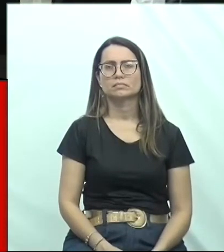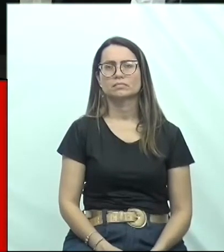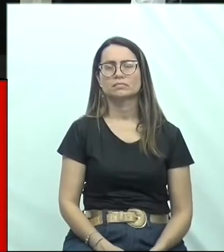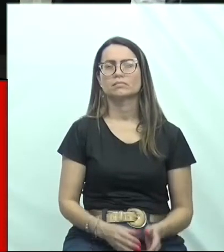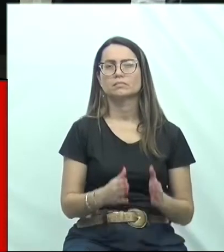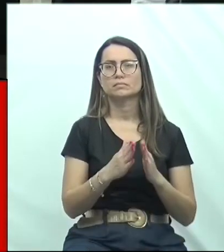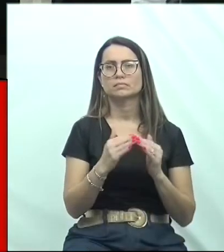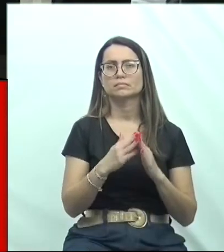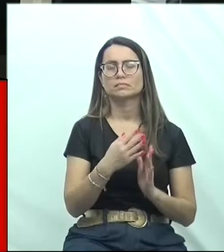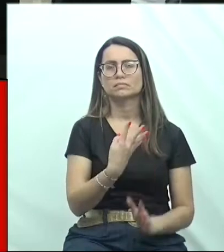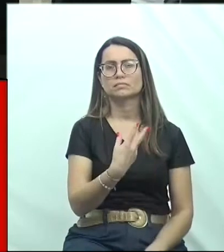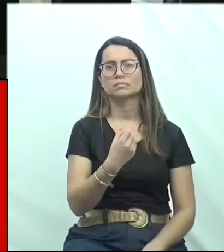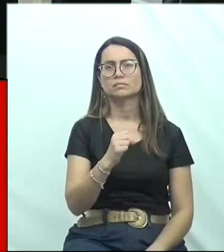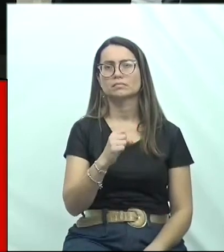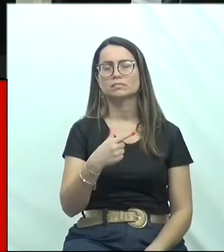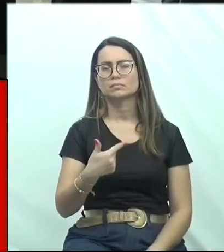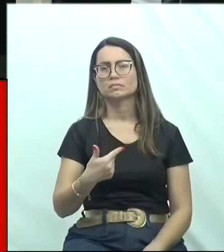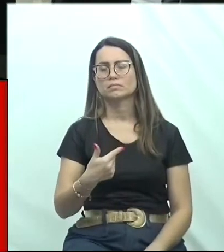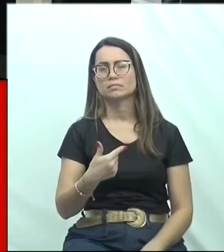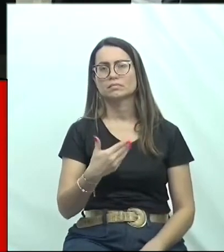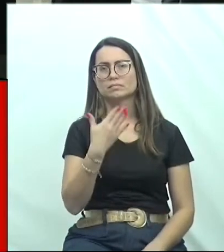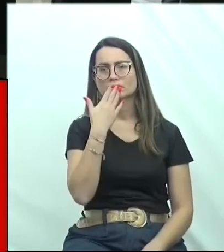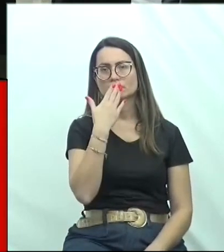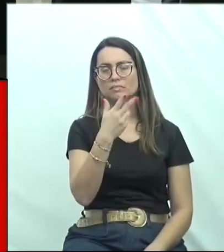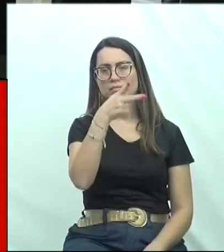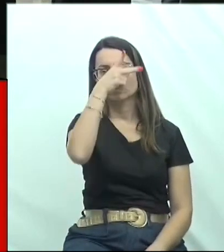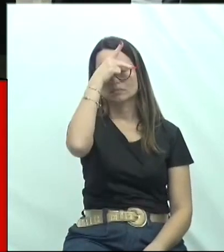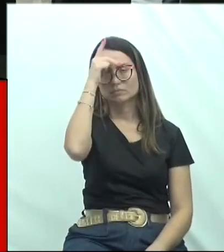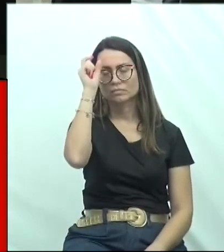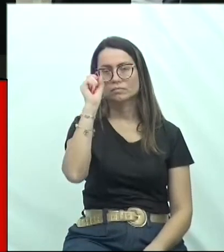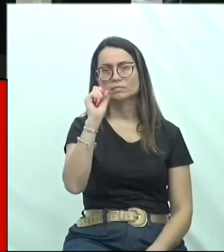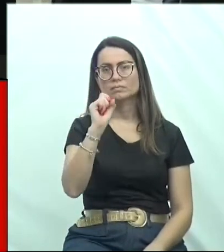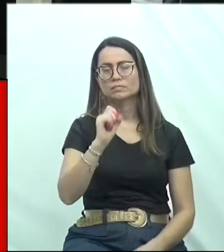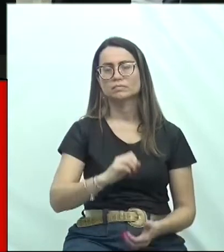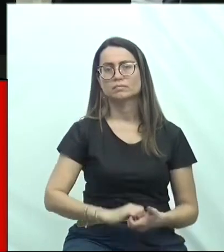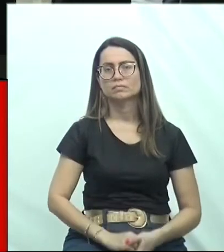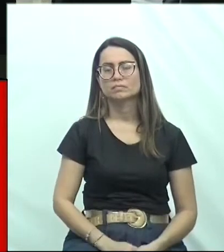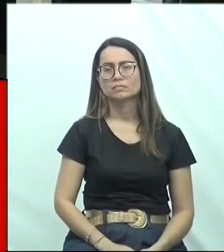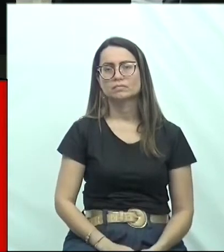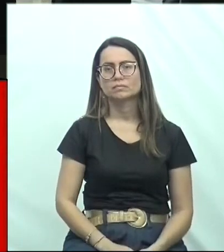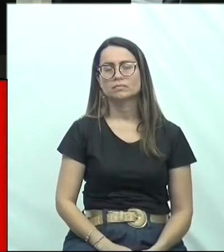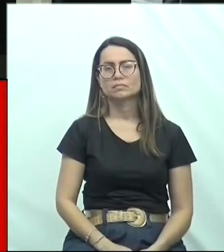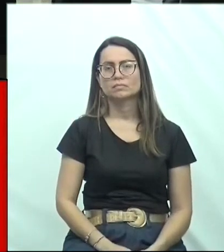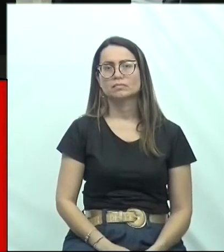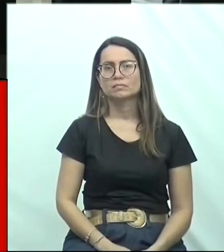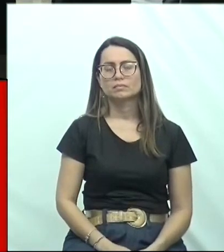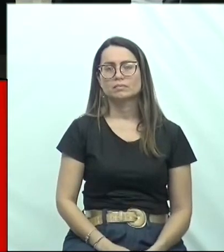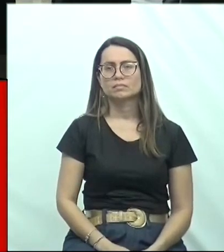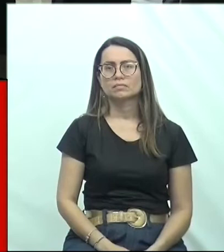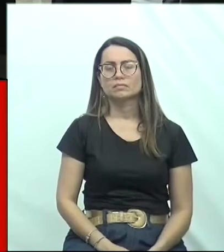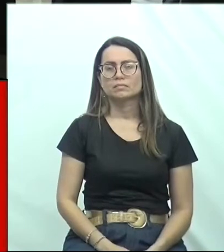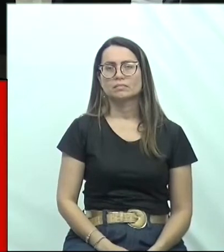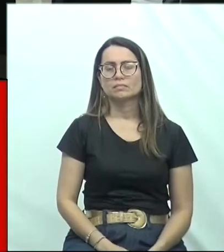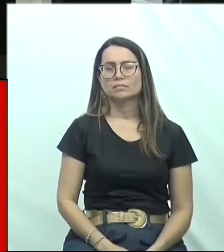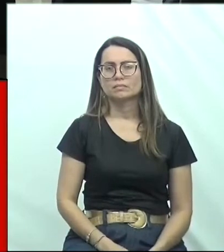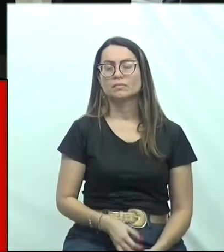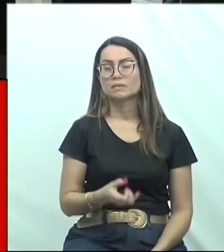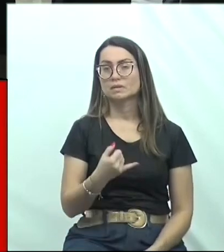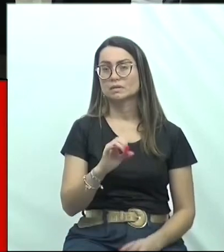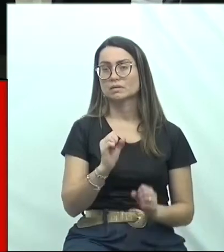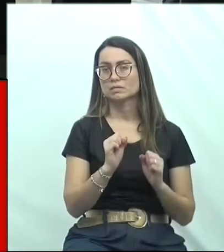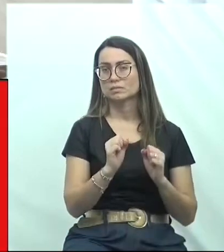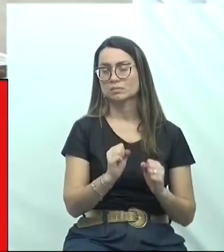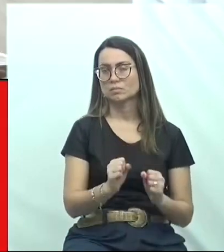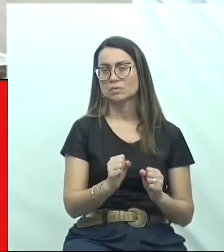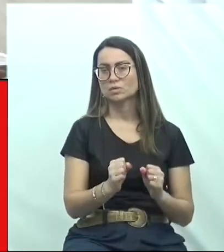482/2022, de autoria do vereador Salésio Lima, envio de expediente ao chefe do Poder Executivo Municipal, questionando a possibilidade de instalação de um abrigo